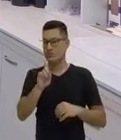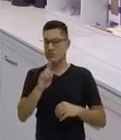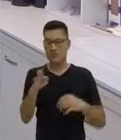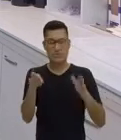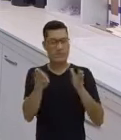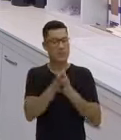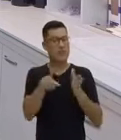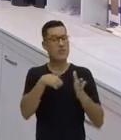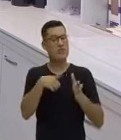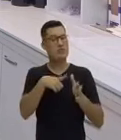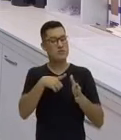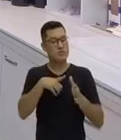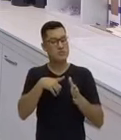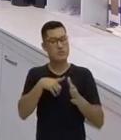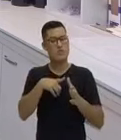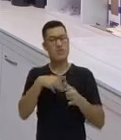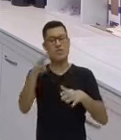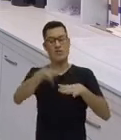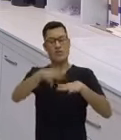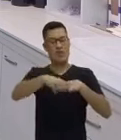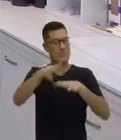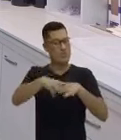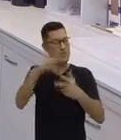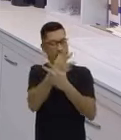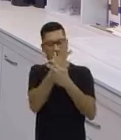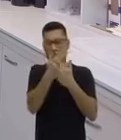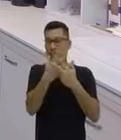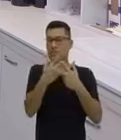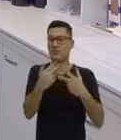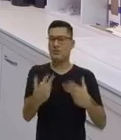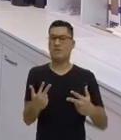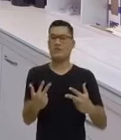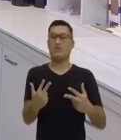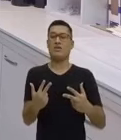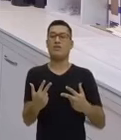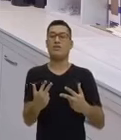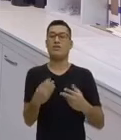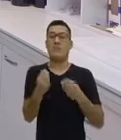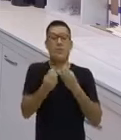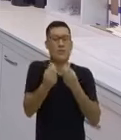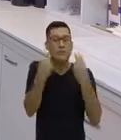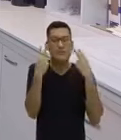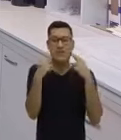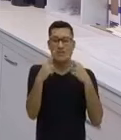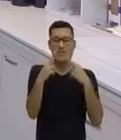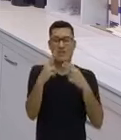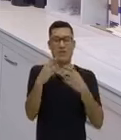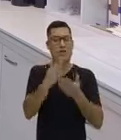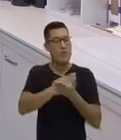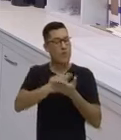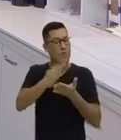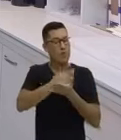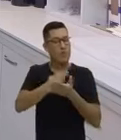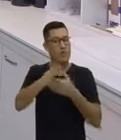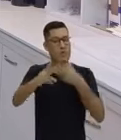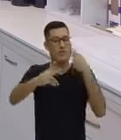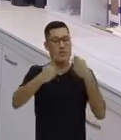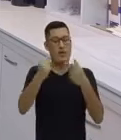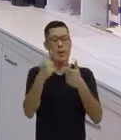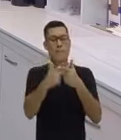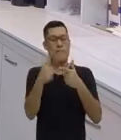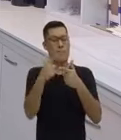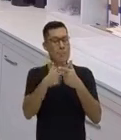que existe matemática em outras coisas sim, tá certo? Então eu escolhi esse ambiente para começar a aula, porque eu vou começar com um determinado problema